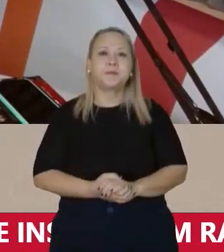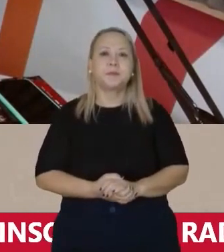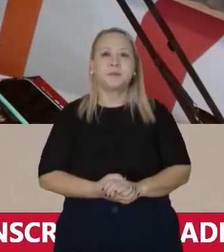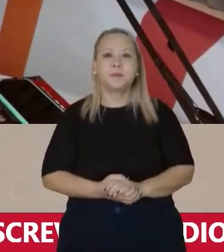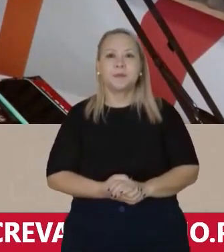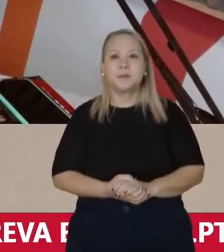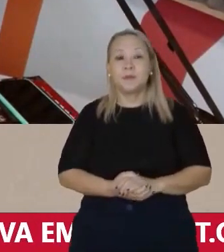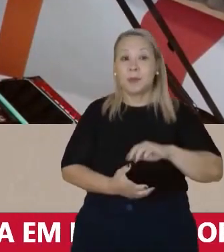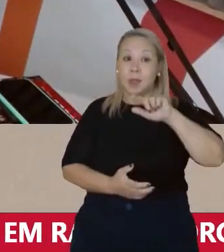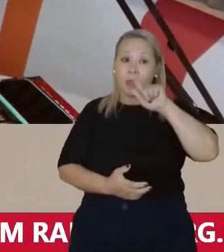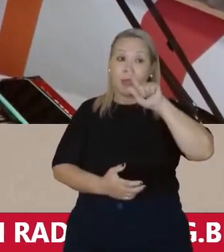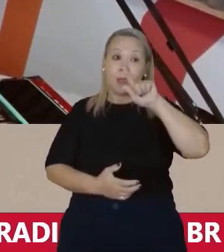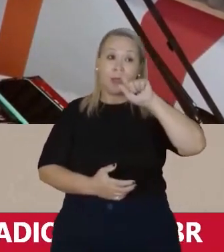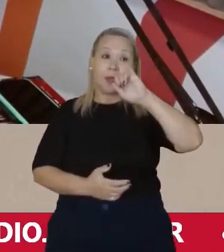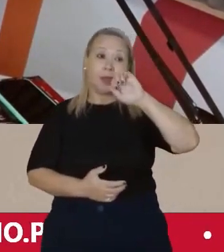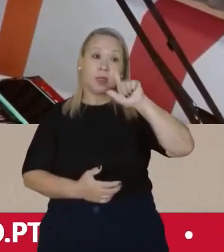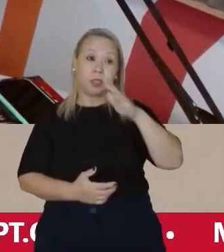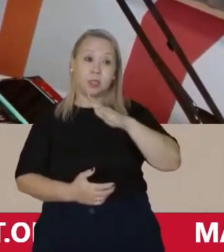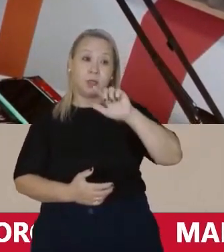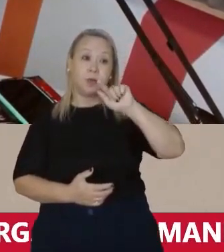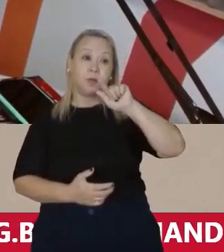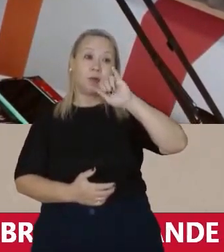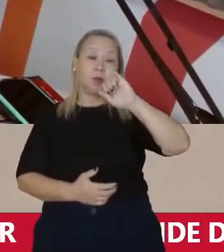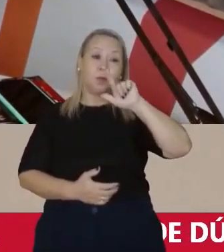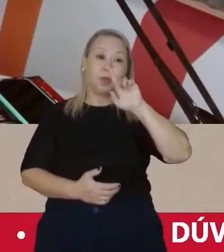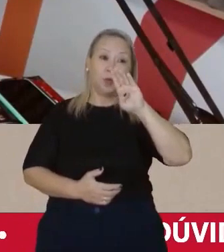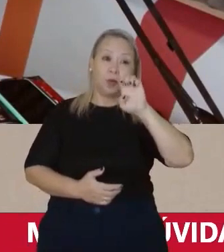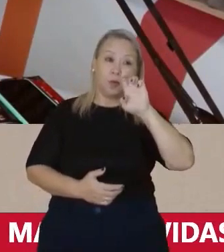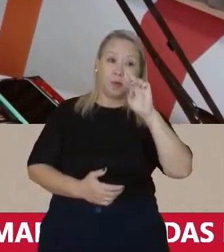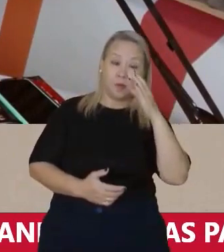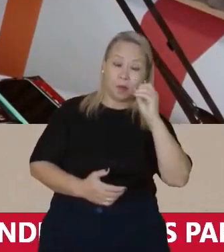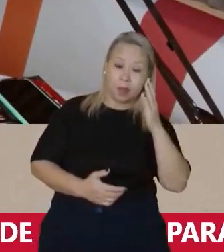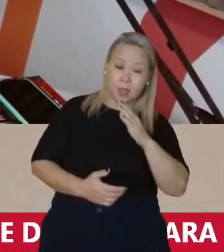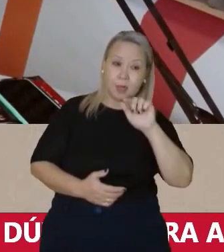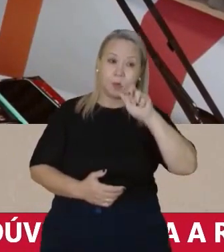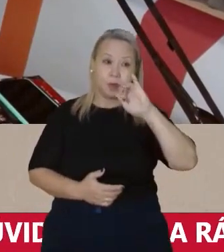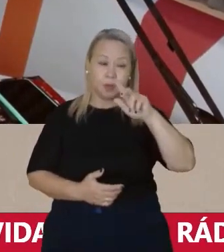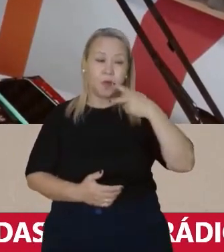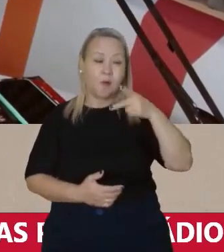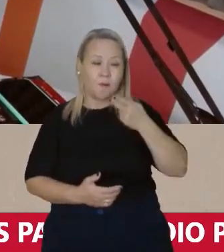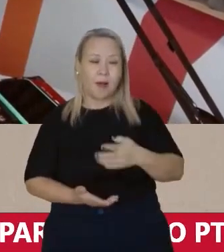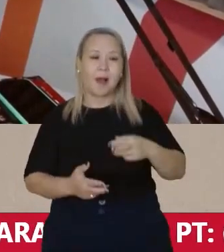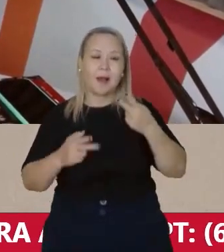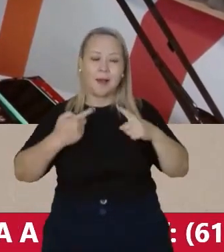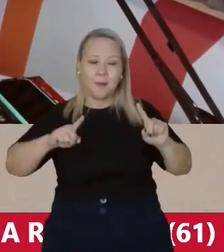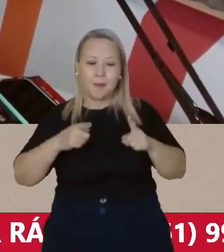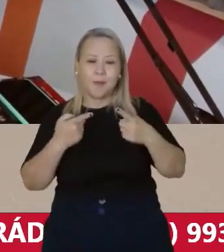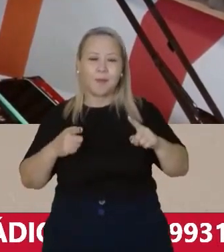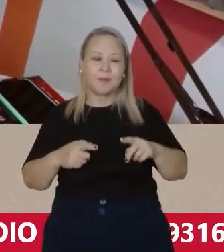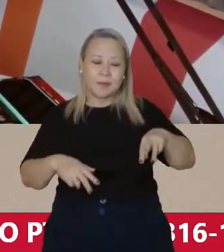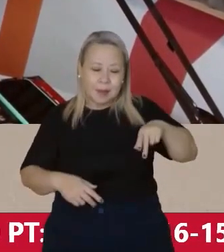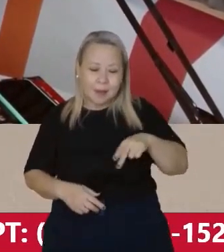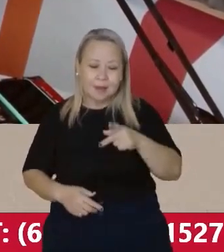Aliás, o Gilberto Gil tem aquela música tão bonita, né? Anda com fé eu vou, que a fé não precisa falhar. Não costuma falhar. Música linda que